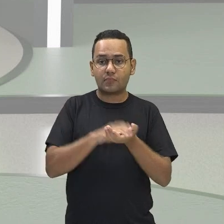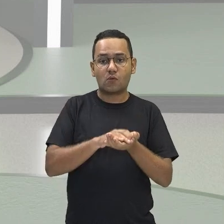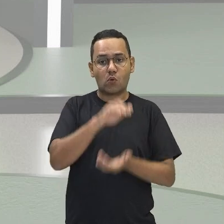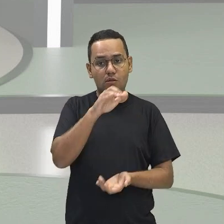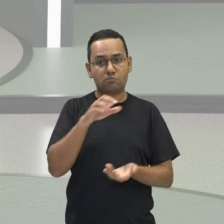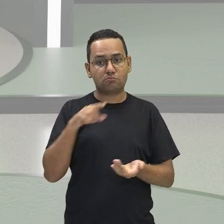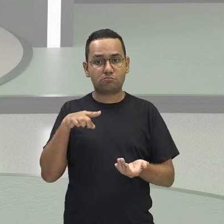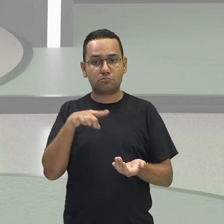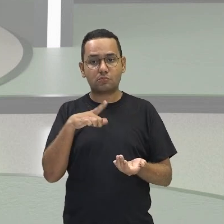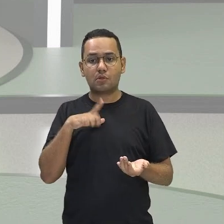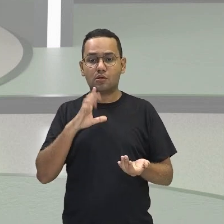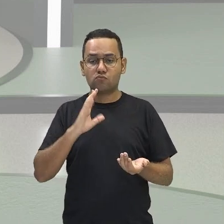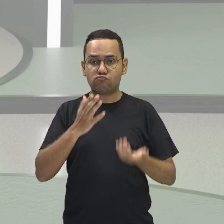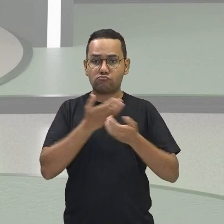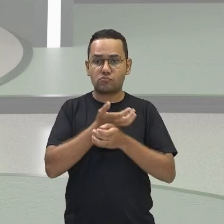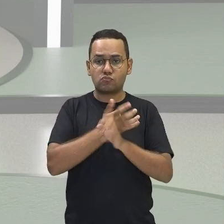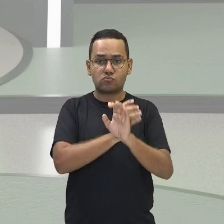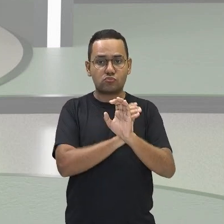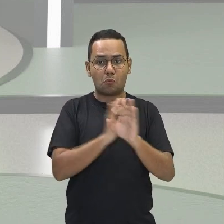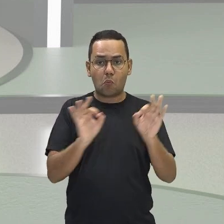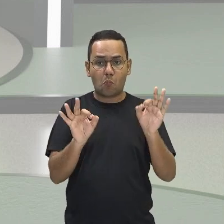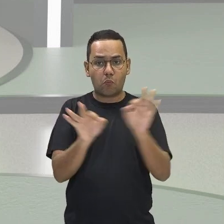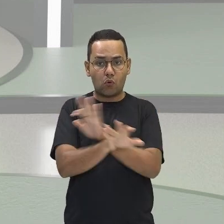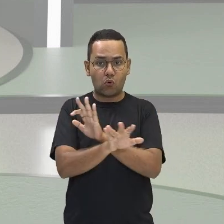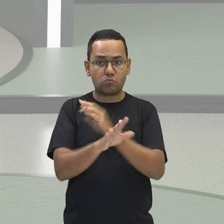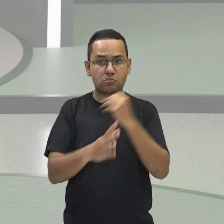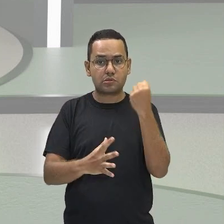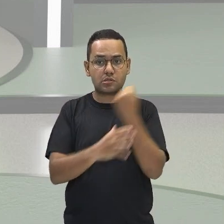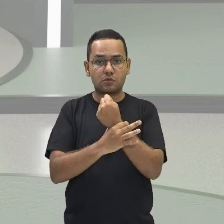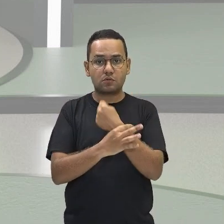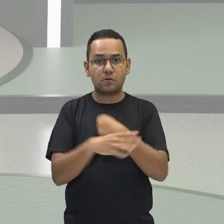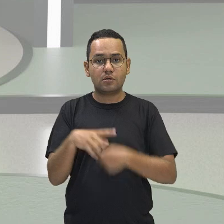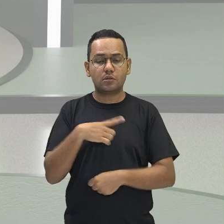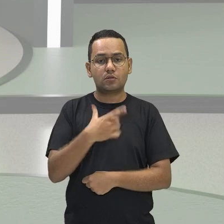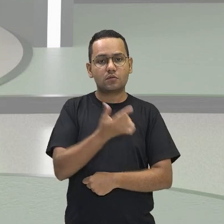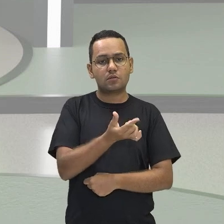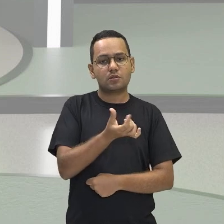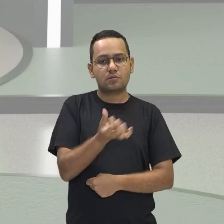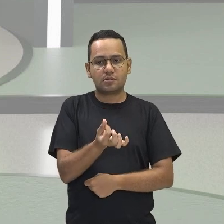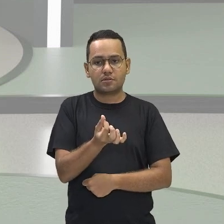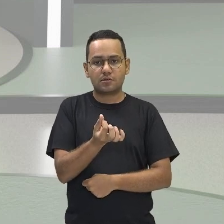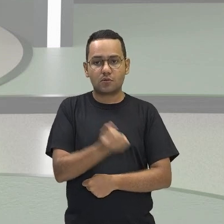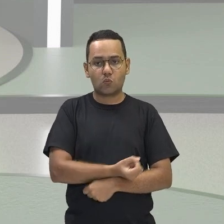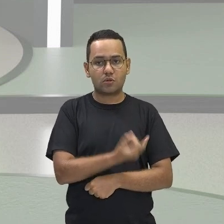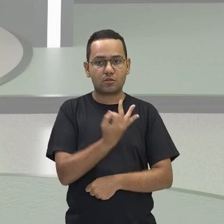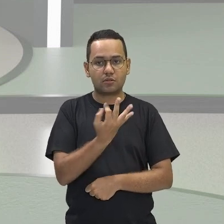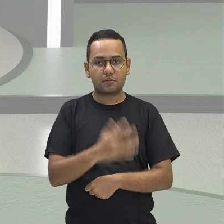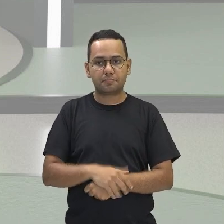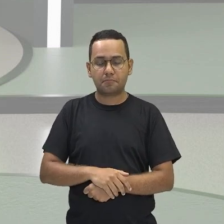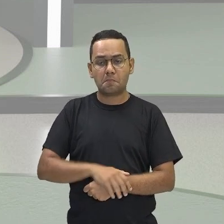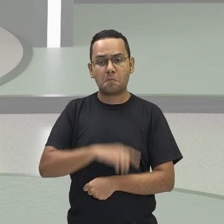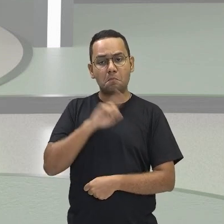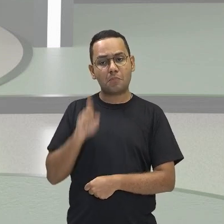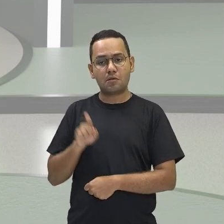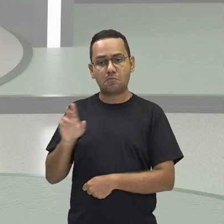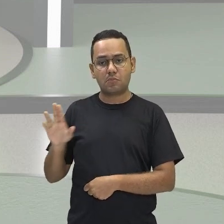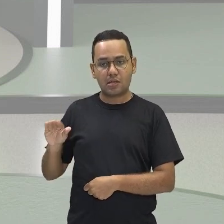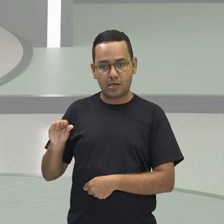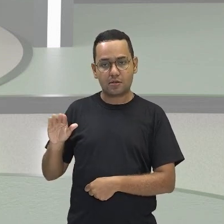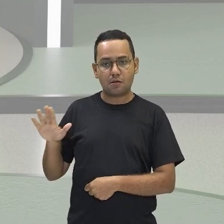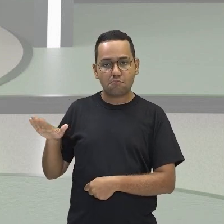ossos calcificados, vai ter o quê? 206 ossos. Enquanto que uma criança